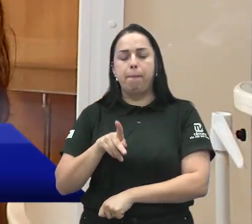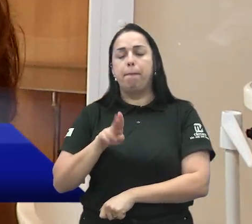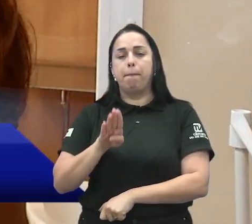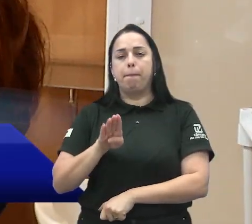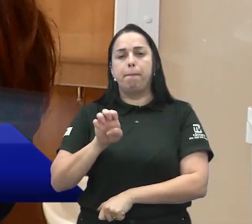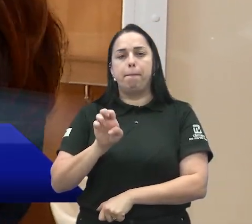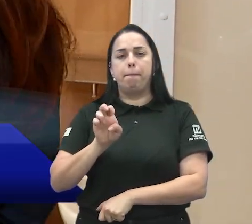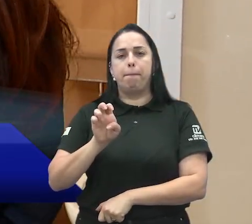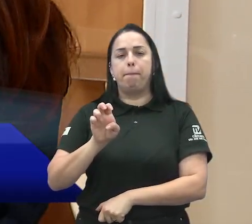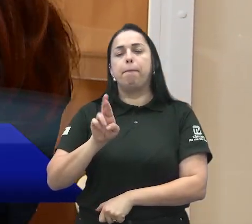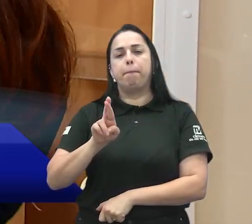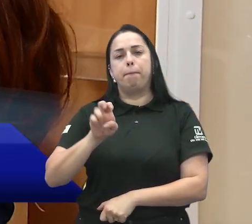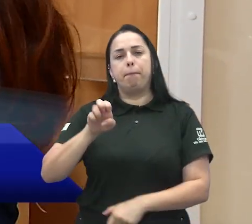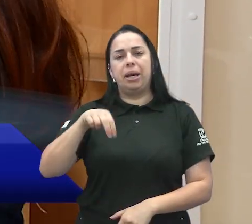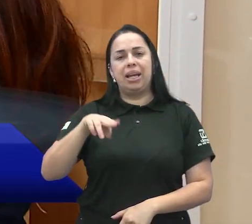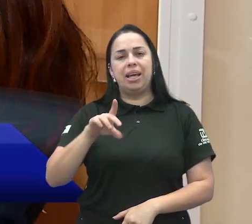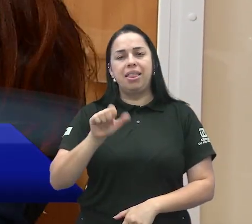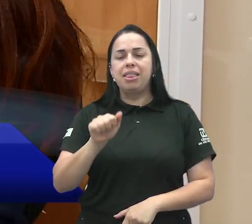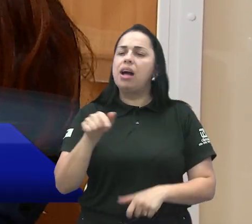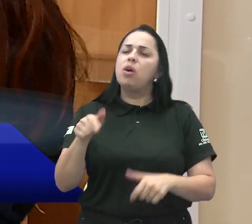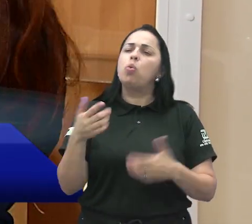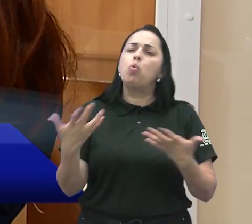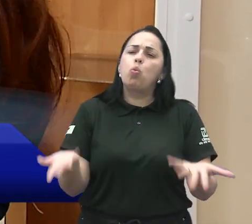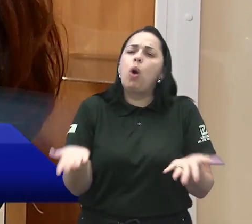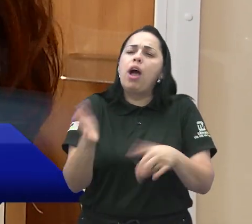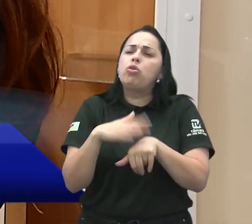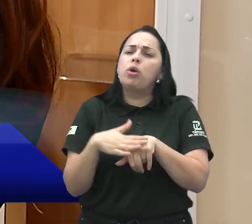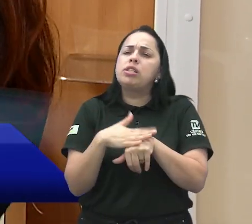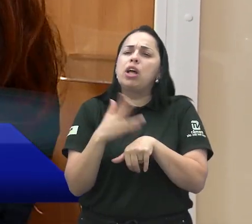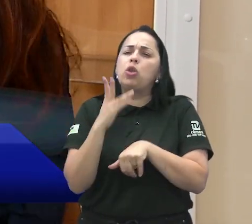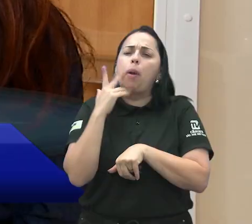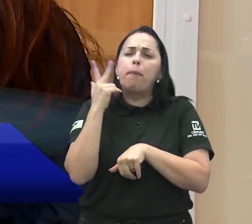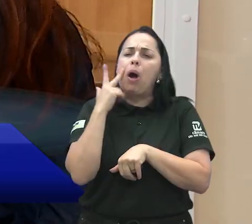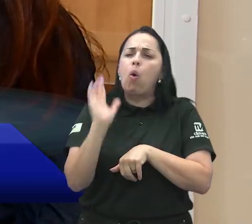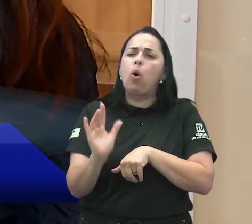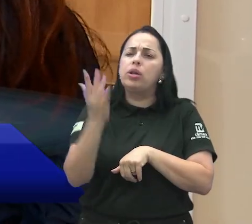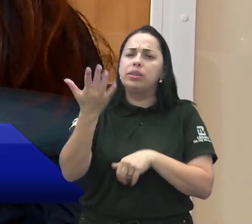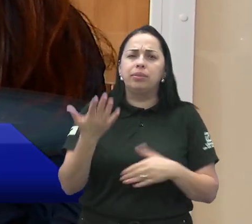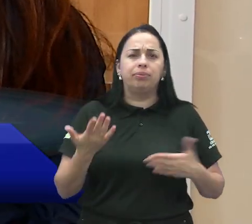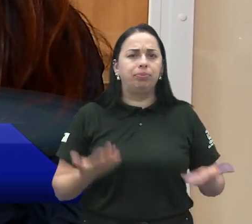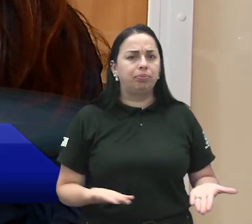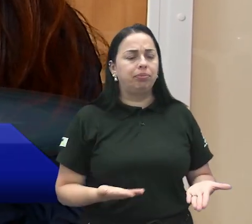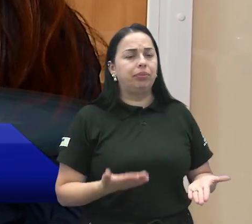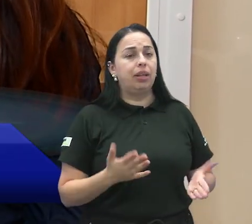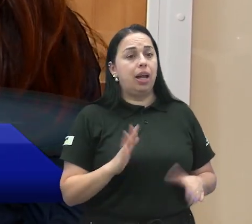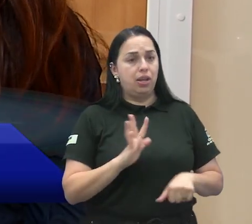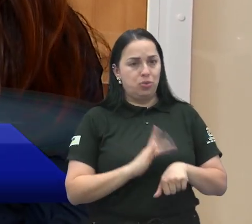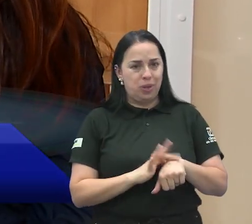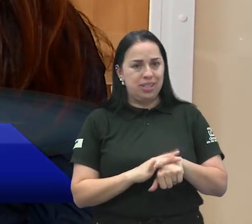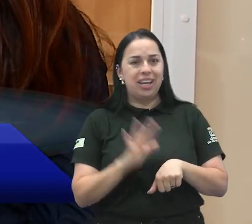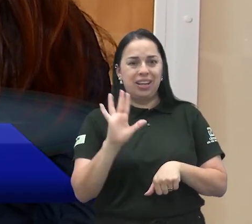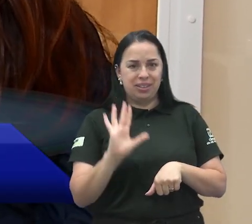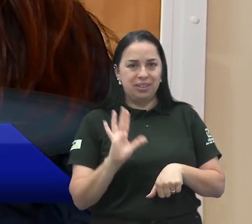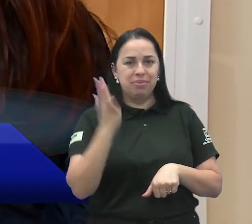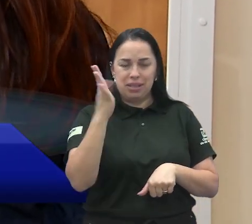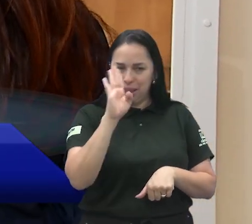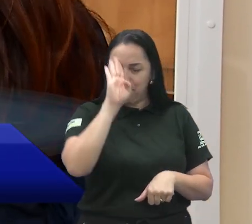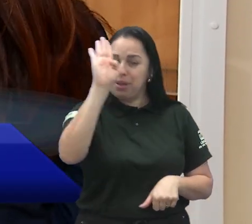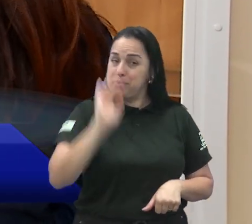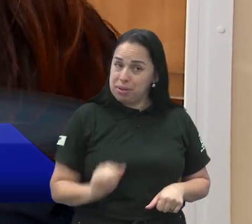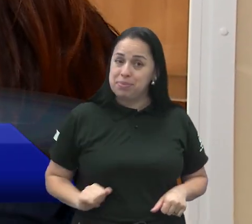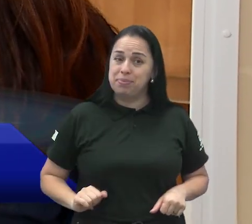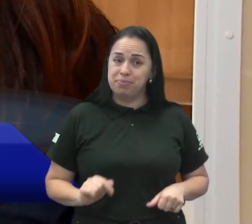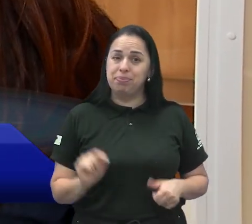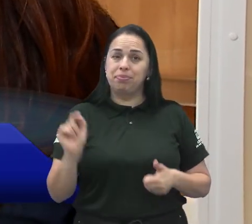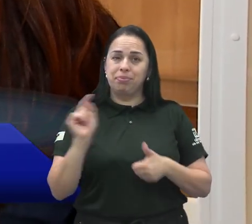quais são as doenças mais comuns? O que você tem observado no consultório? Boa tarde. Boa tarde, Érica. As doenças mais prevalentes nessa época do